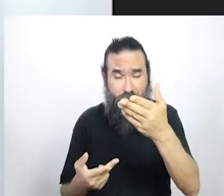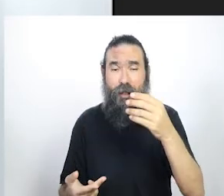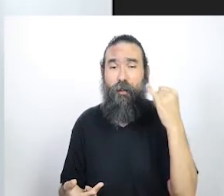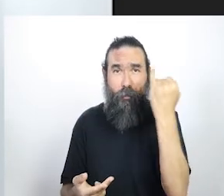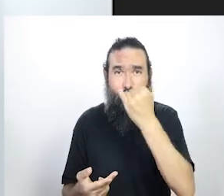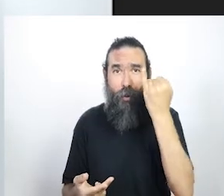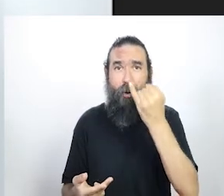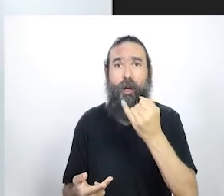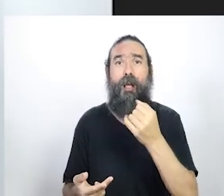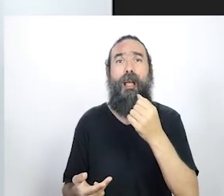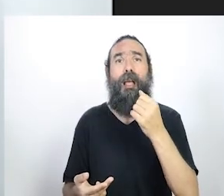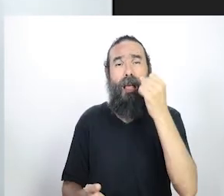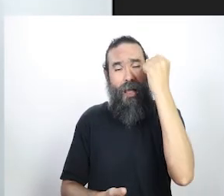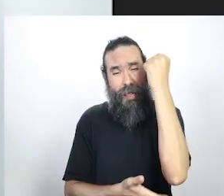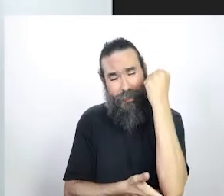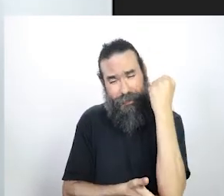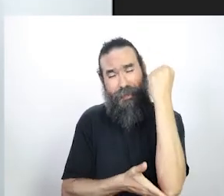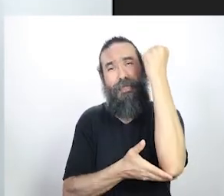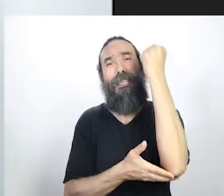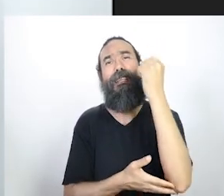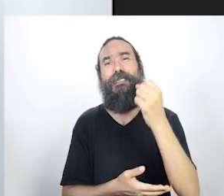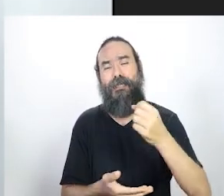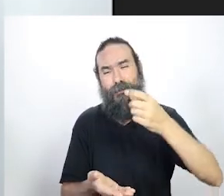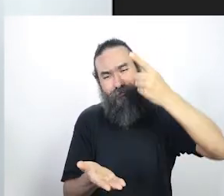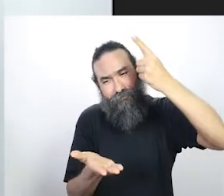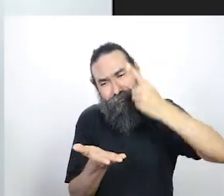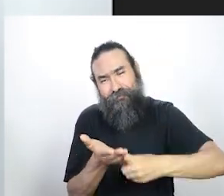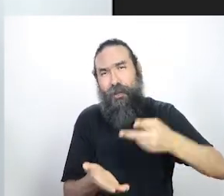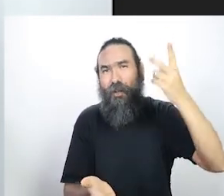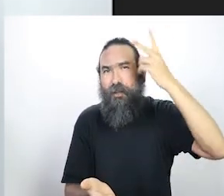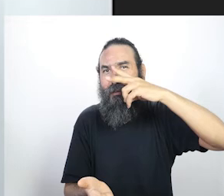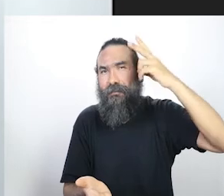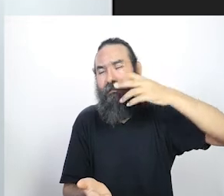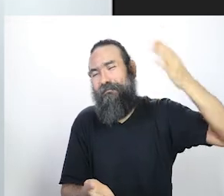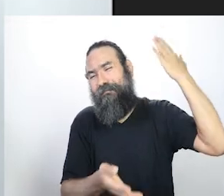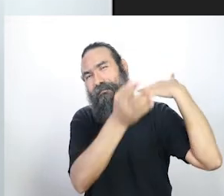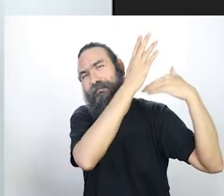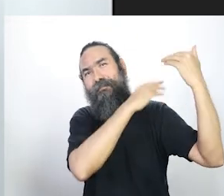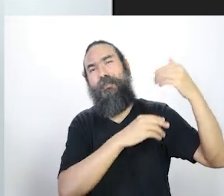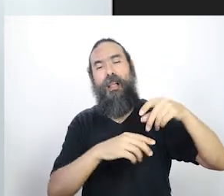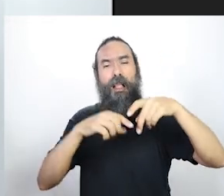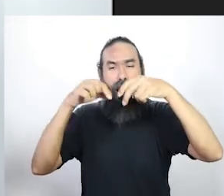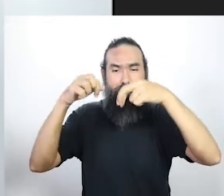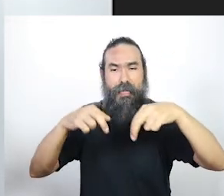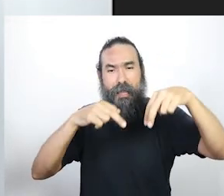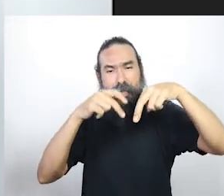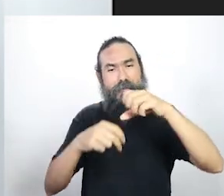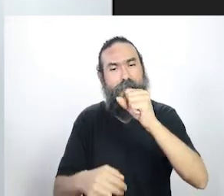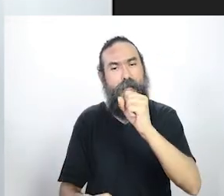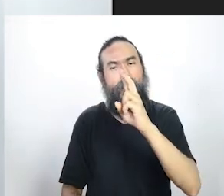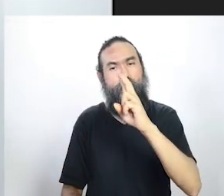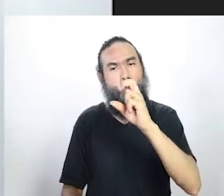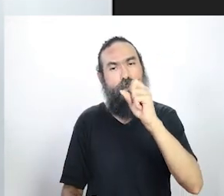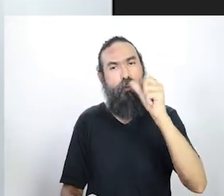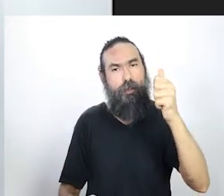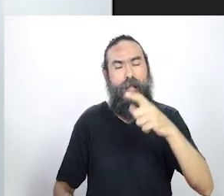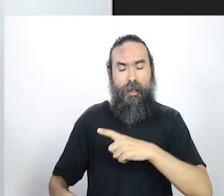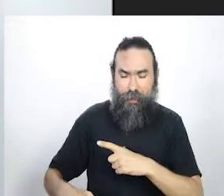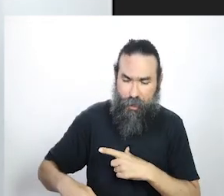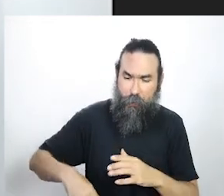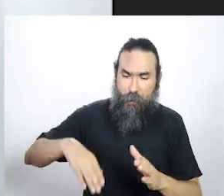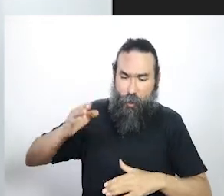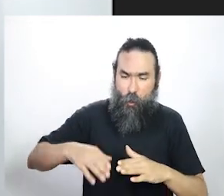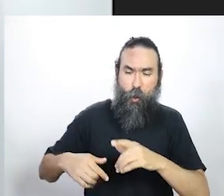festas tradicionais, que lembram muito as nossas festas. Tem a dança da Susta, tem o batuque, que é uma festa tradicional. E